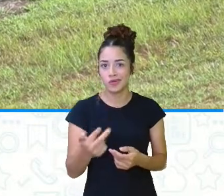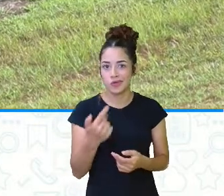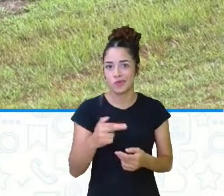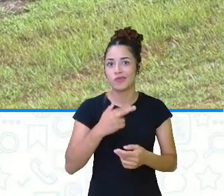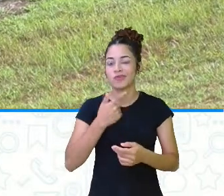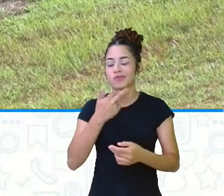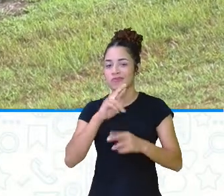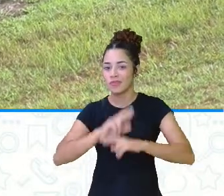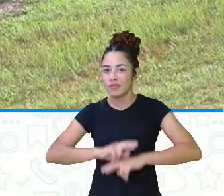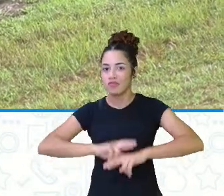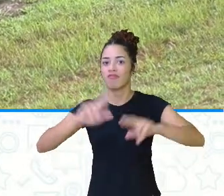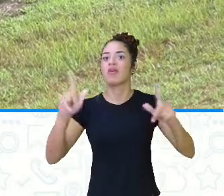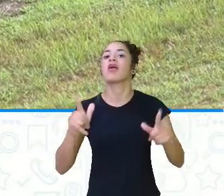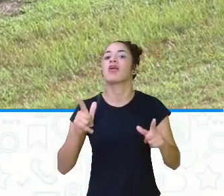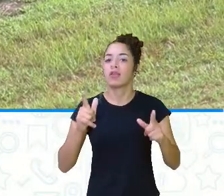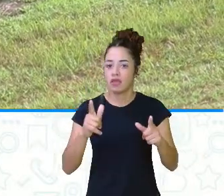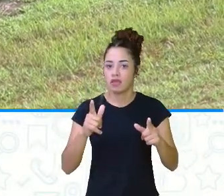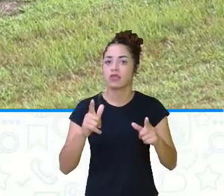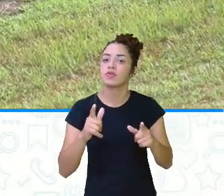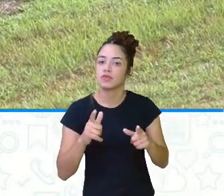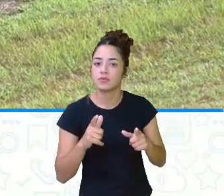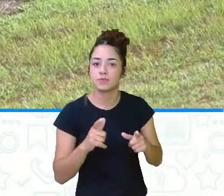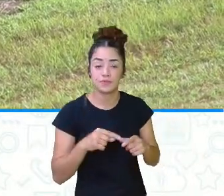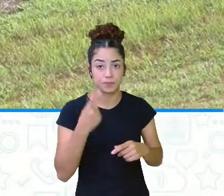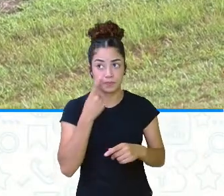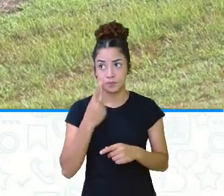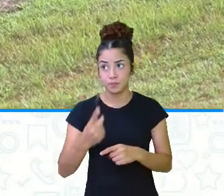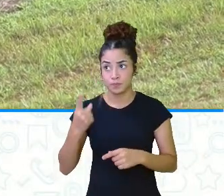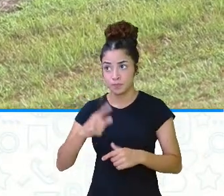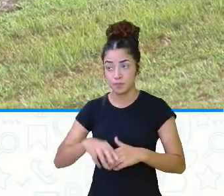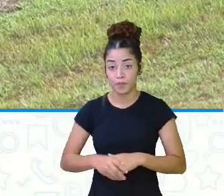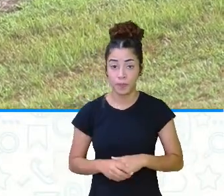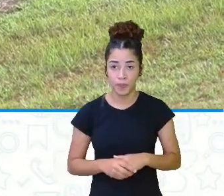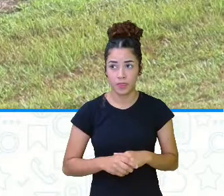biólogos utilizam para catalogar os animais. E olha só,